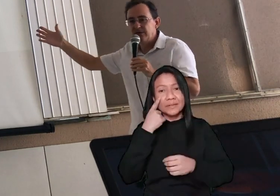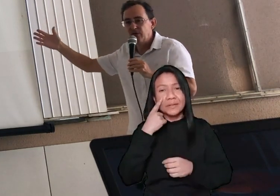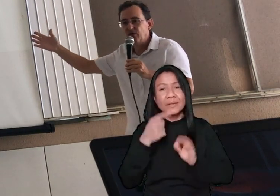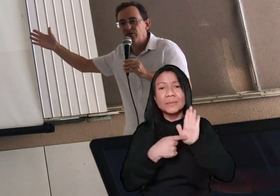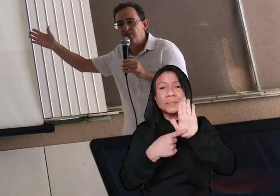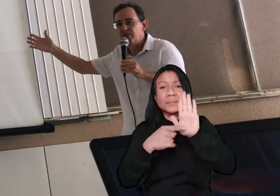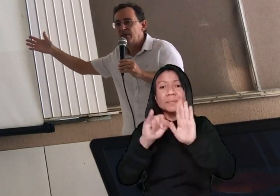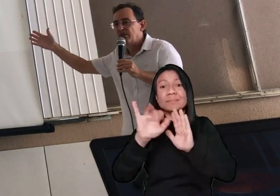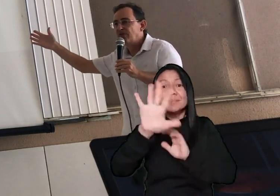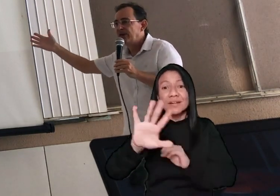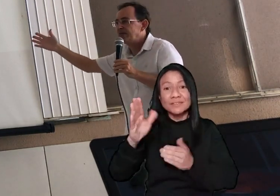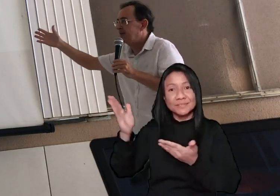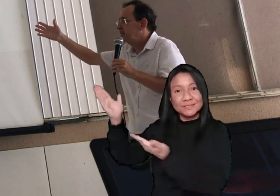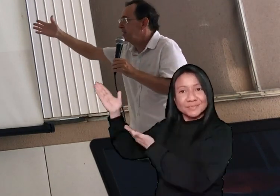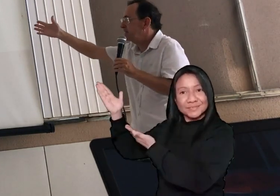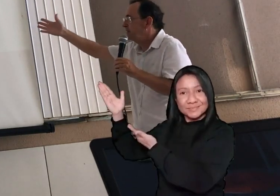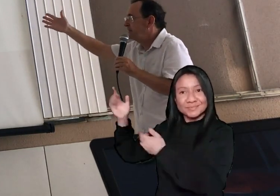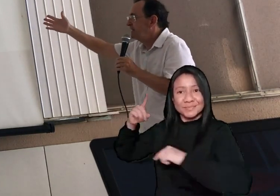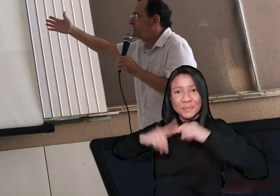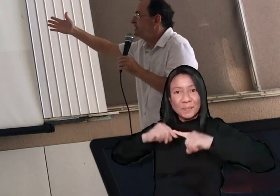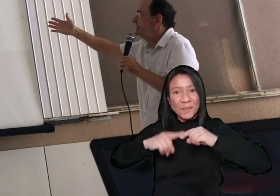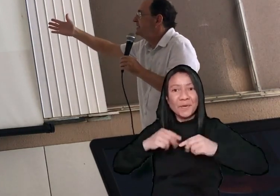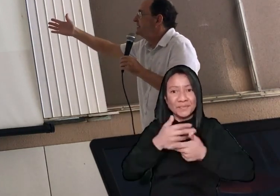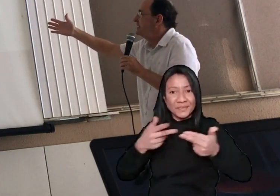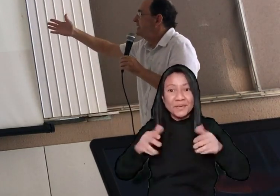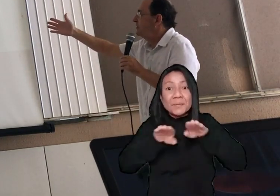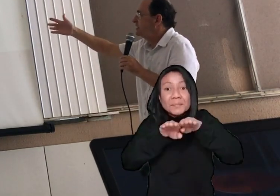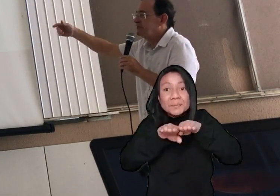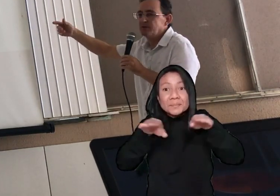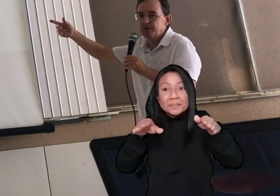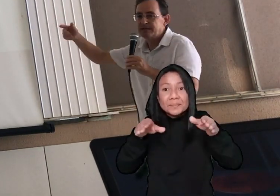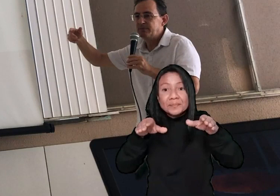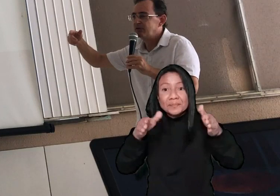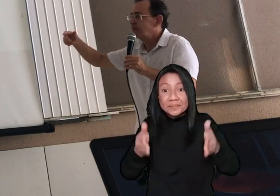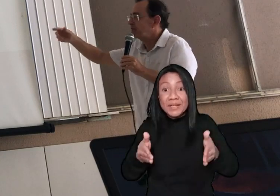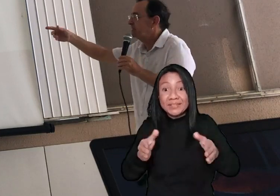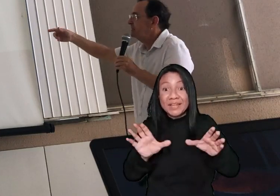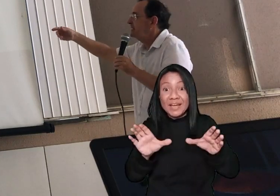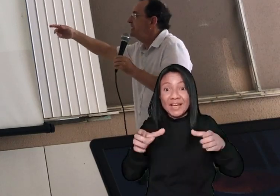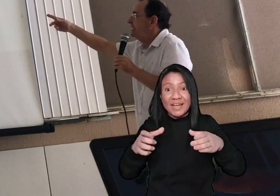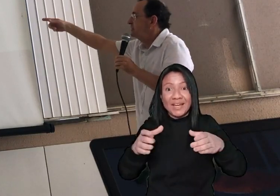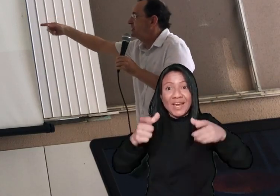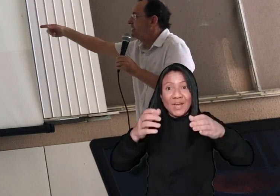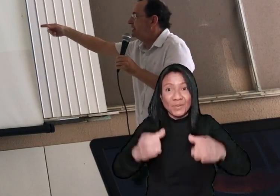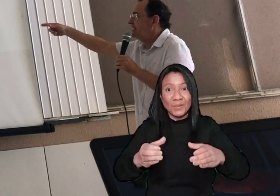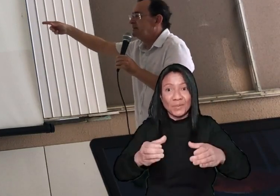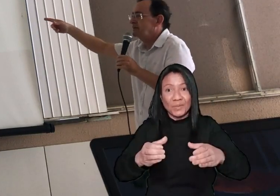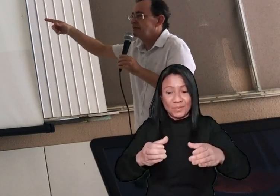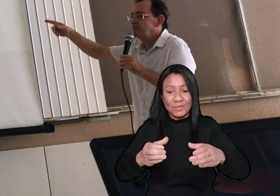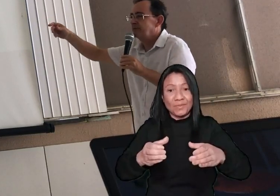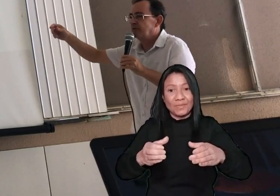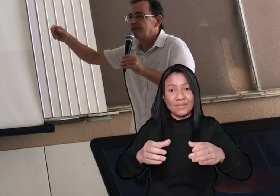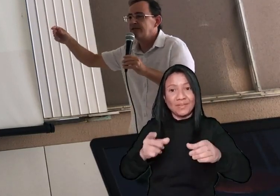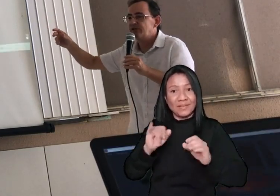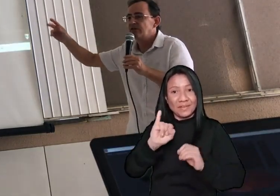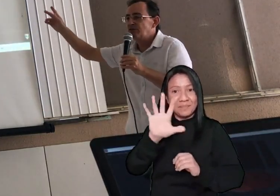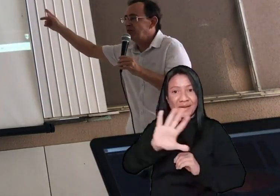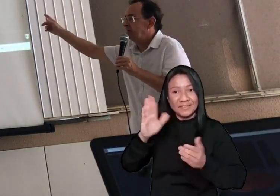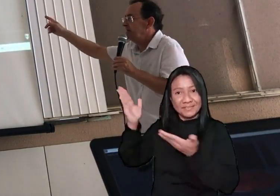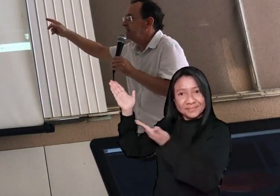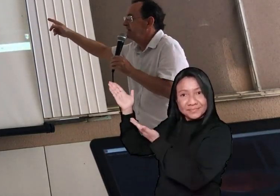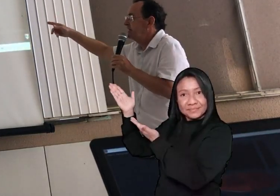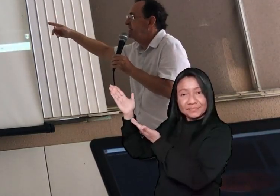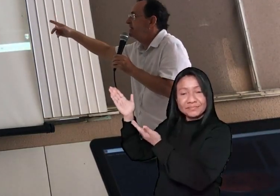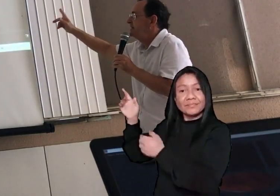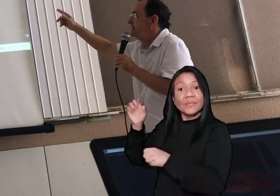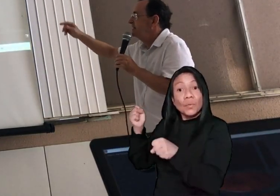mesa o próprio Frei Deodato que fez. E agora acho que vamos passar por outros também. Isso aqui está na comunidade de